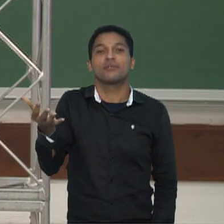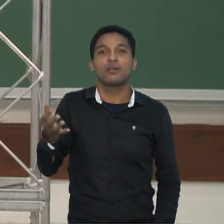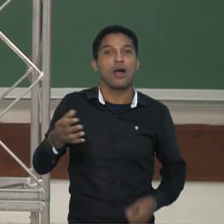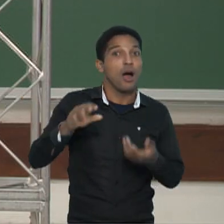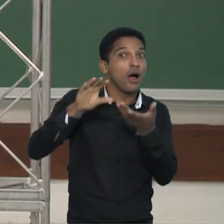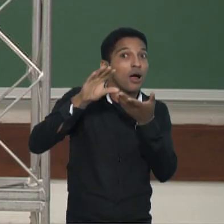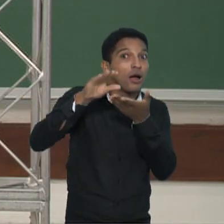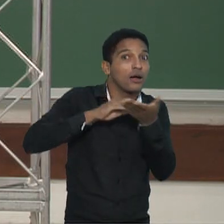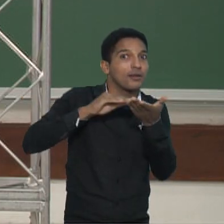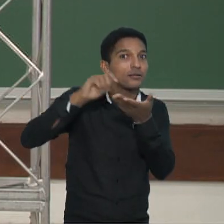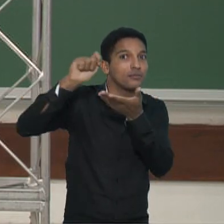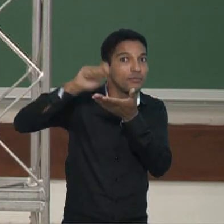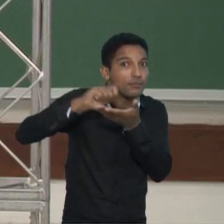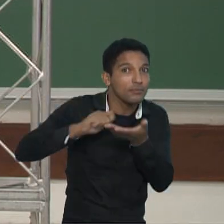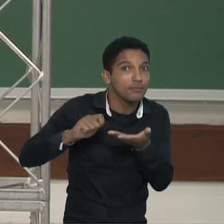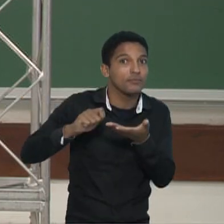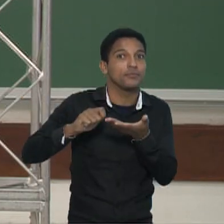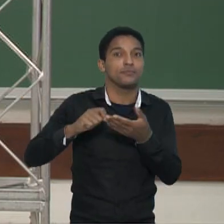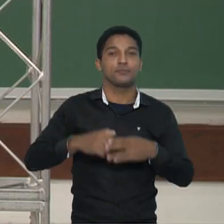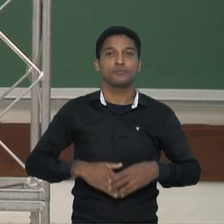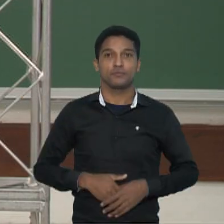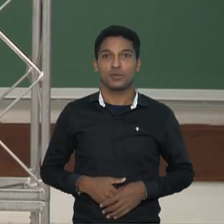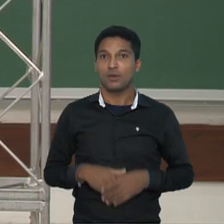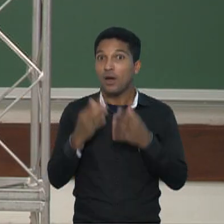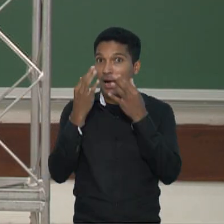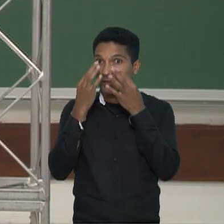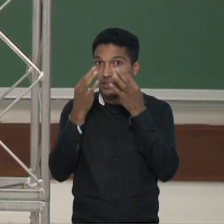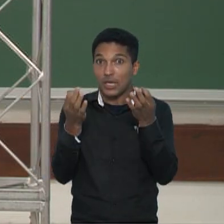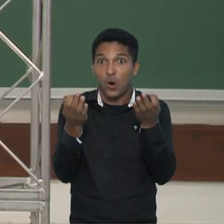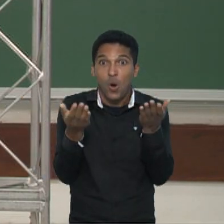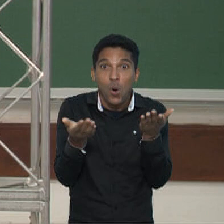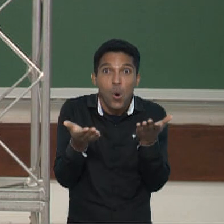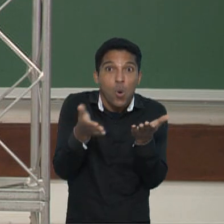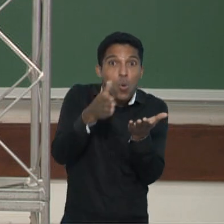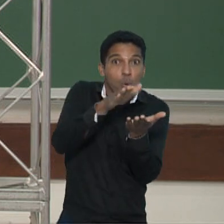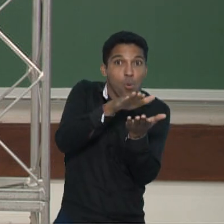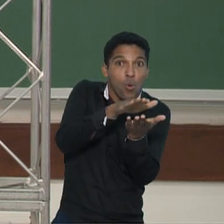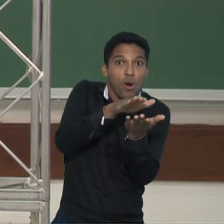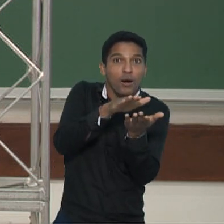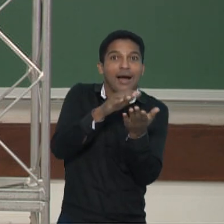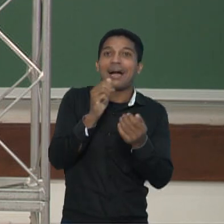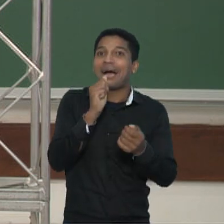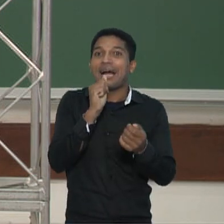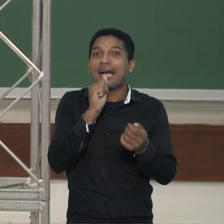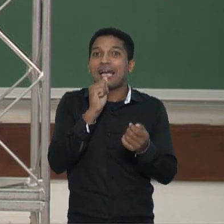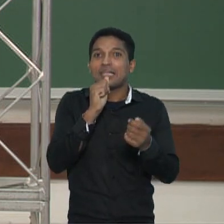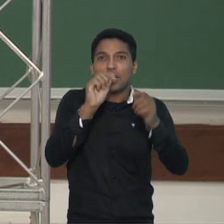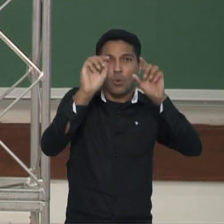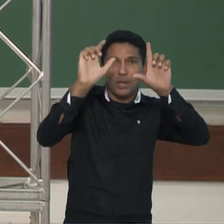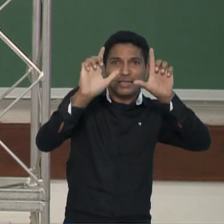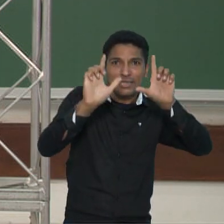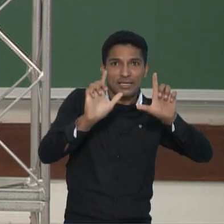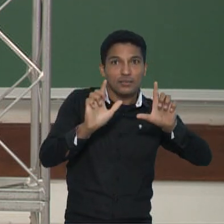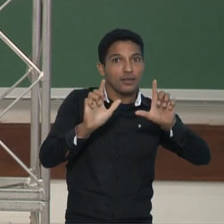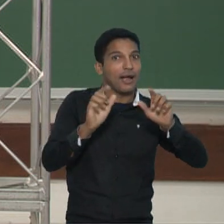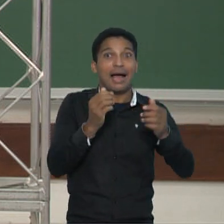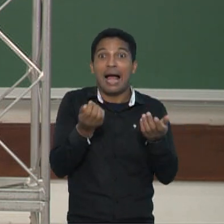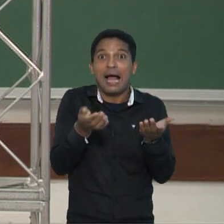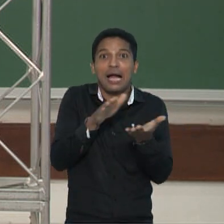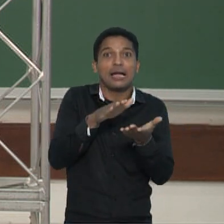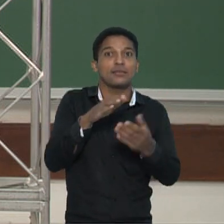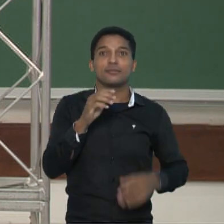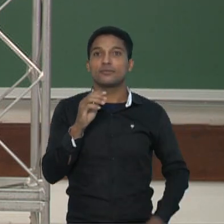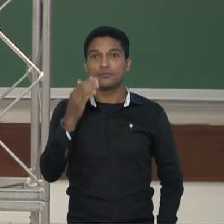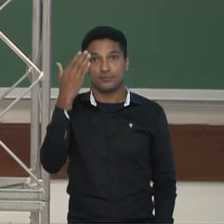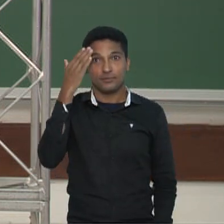caderninho. E atenção, não feche ainda o seu quadradinho. Por quê? Porque nas próximas